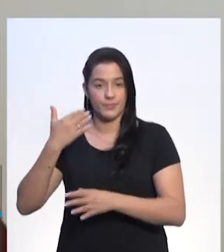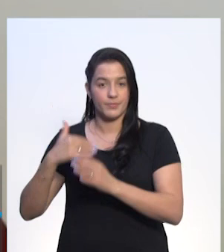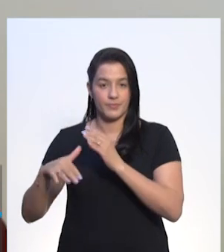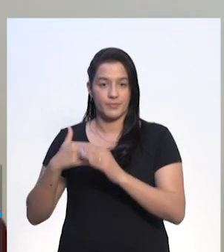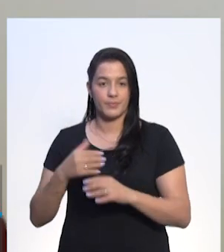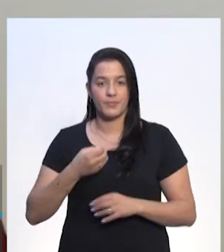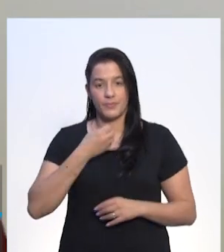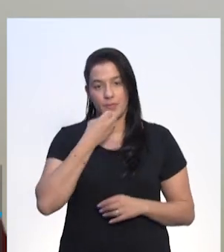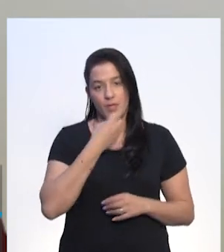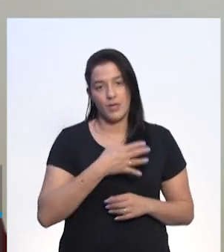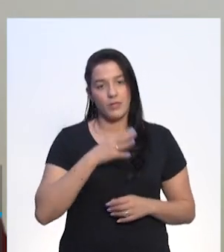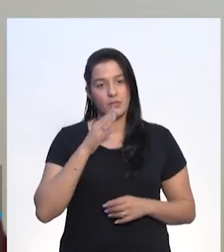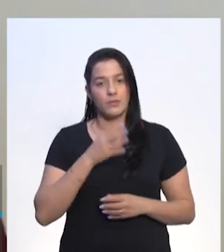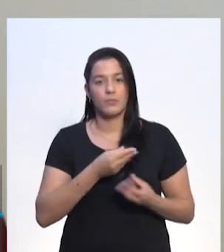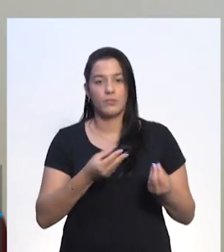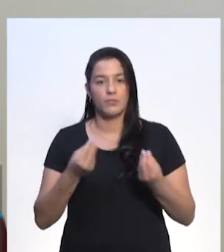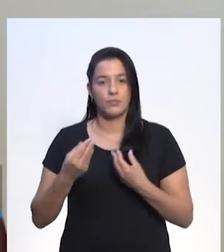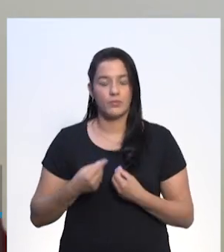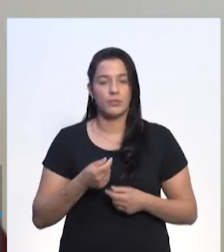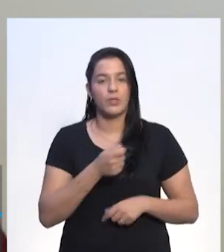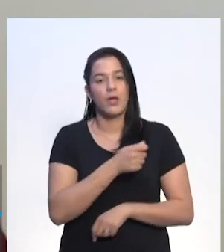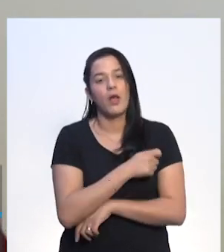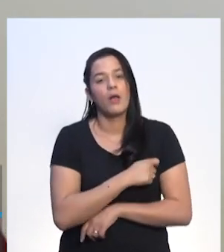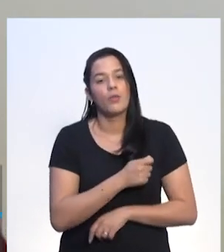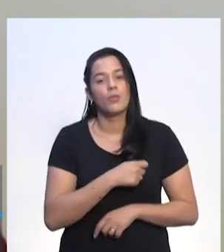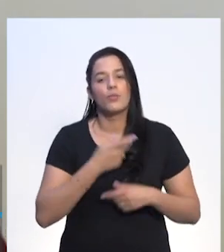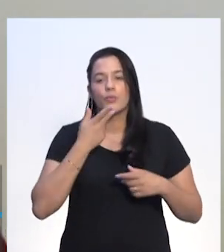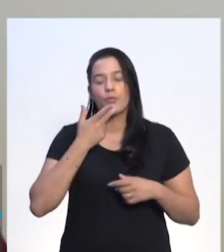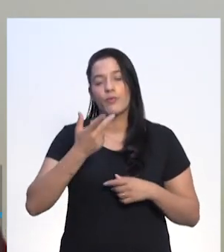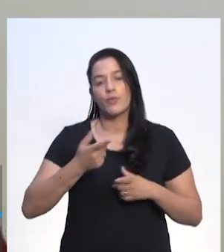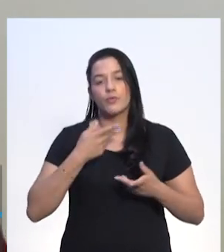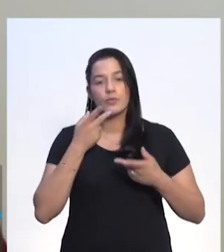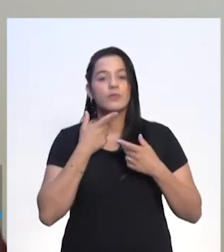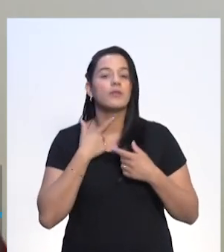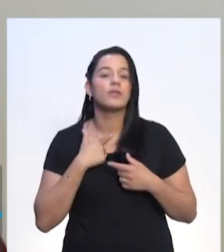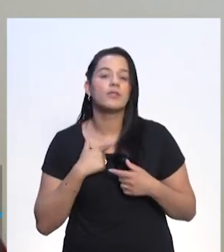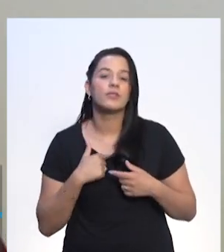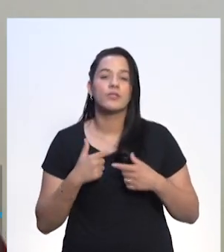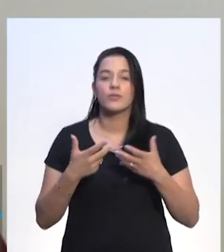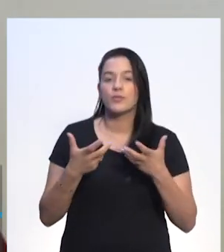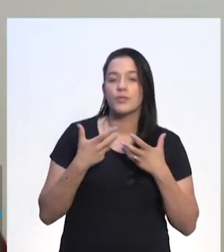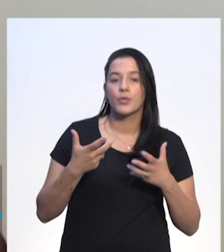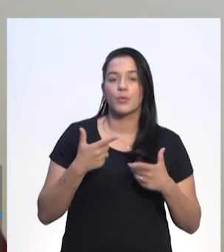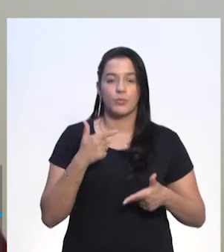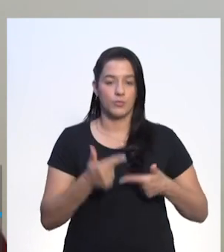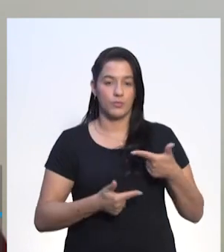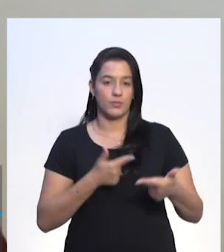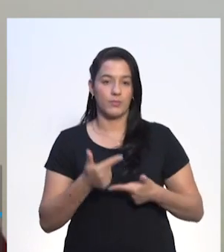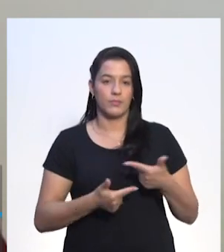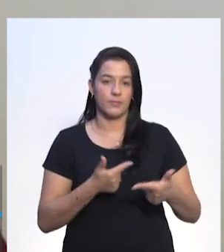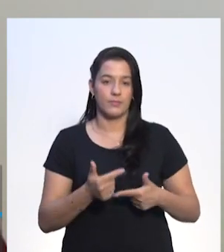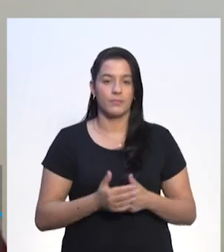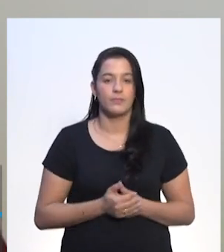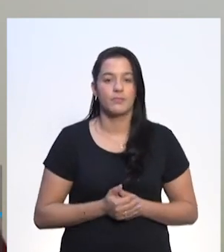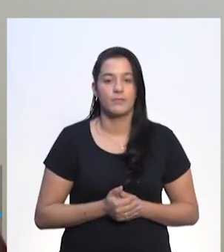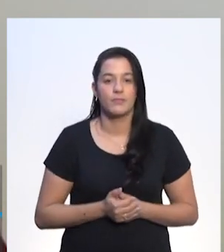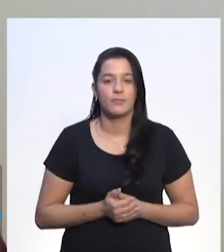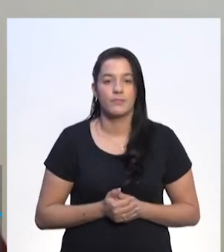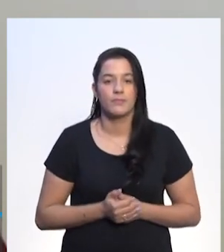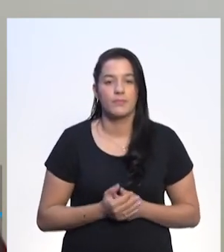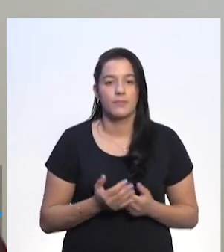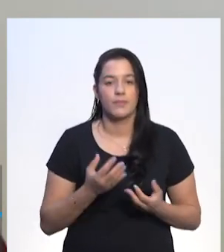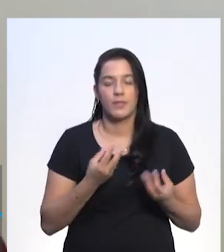estão colocando um desejo fundamental, que é: eu desejo ter um emprego, Fabi. Está sendo